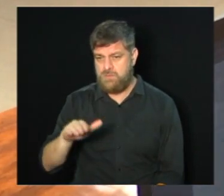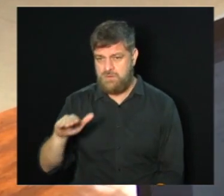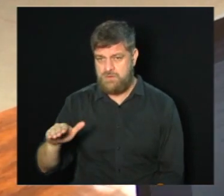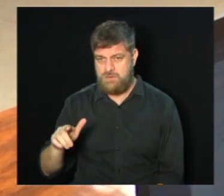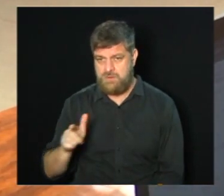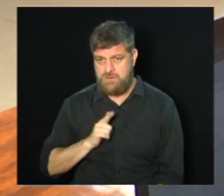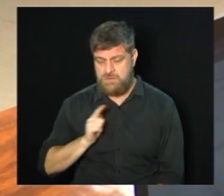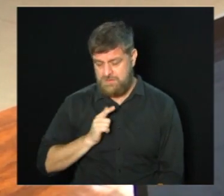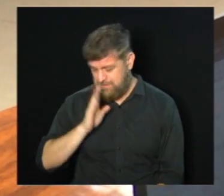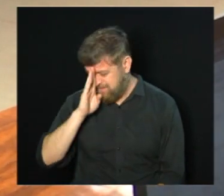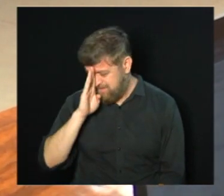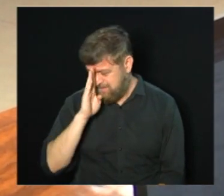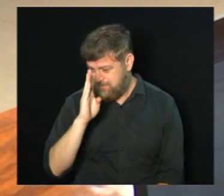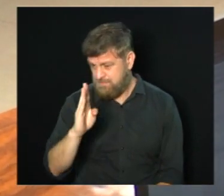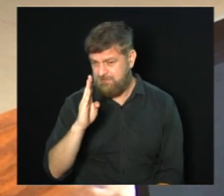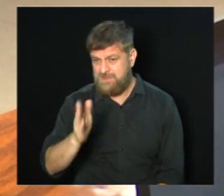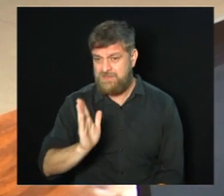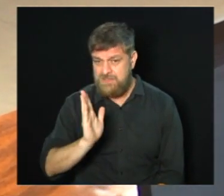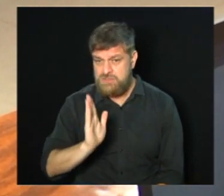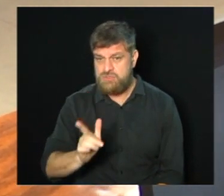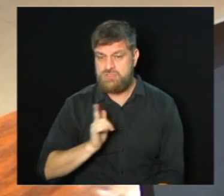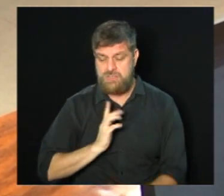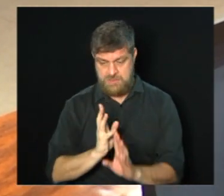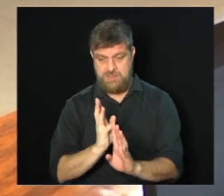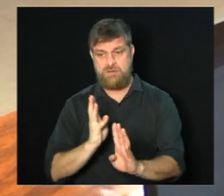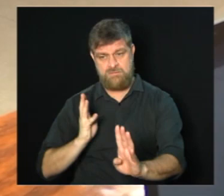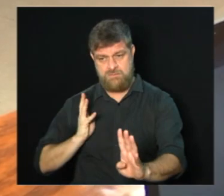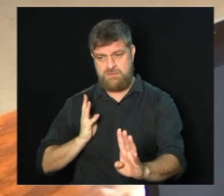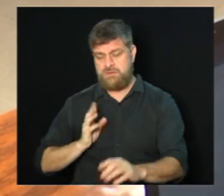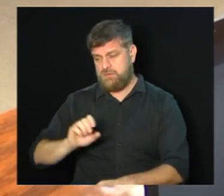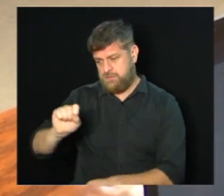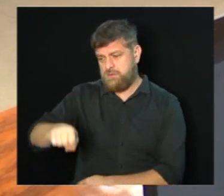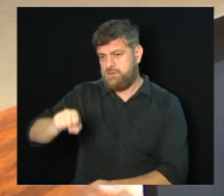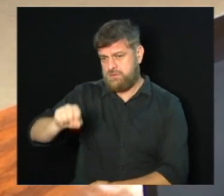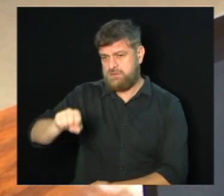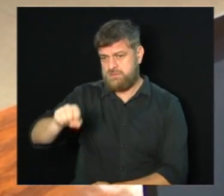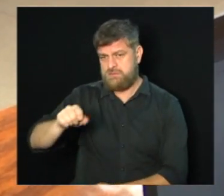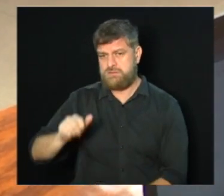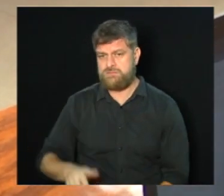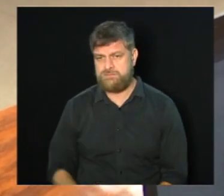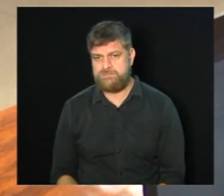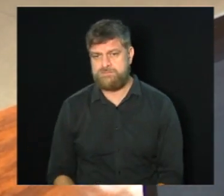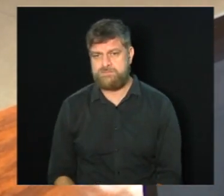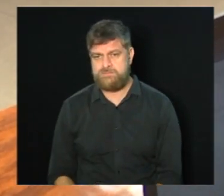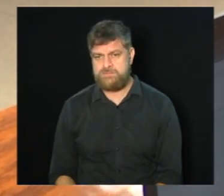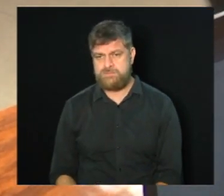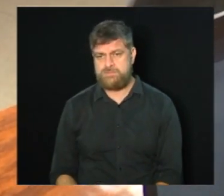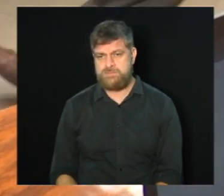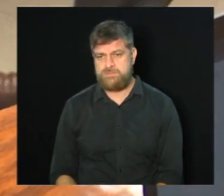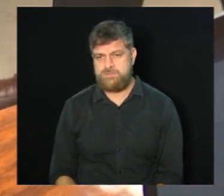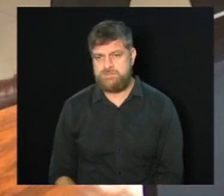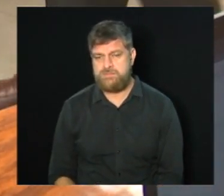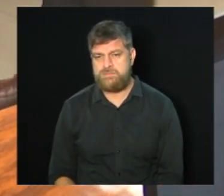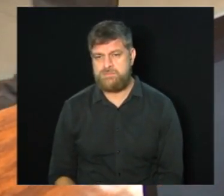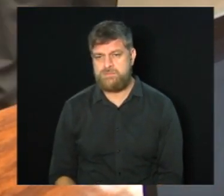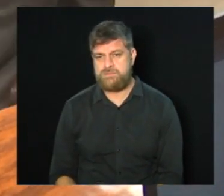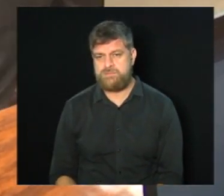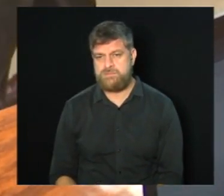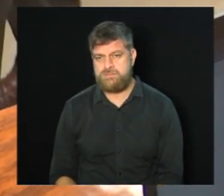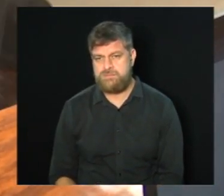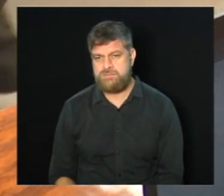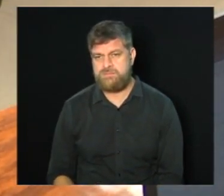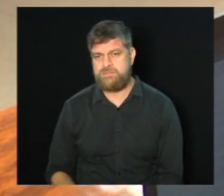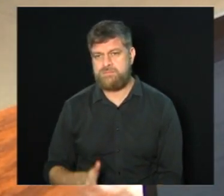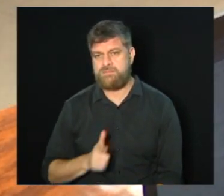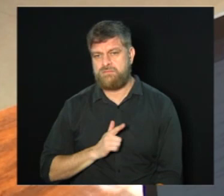têm prioridade são as que estão inscritas nessa fila, tá, dessa demanda aí reprimida, tá bom? Só não pode estar com muito tempo na fila, com